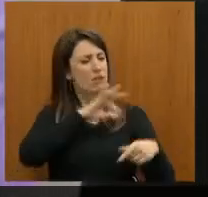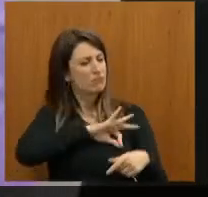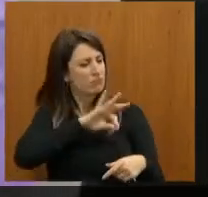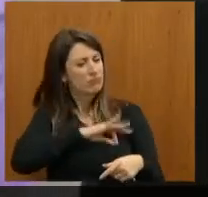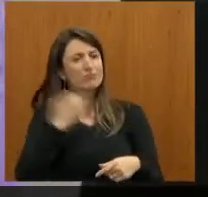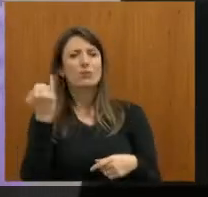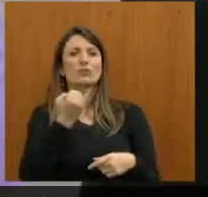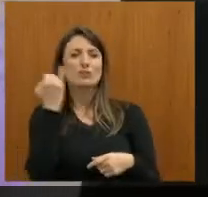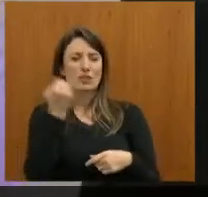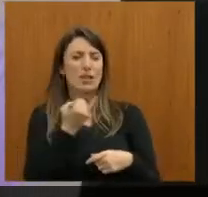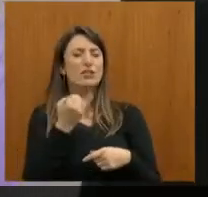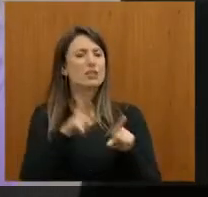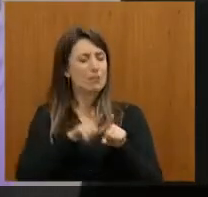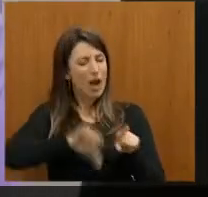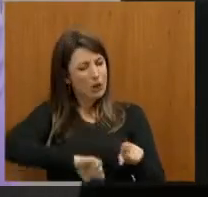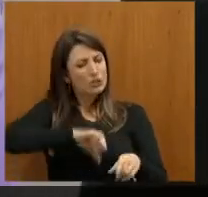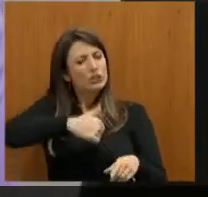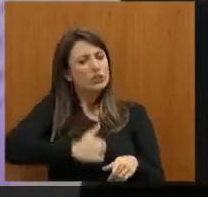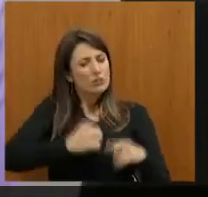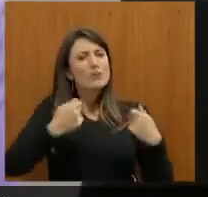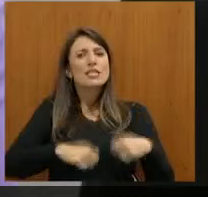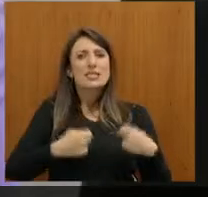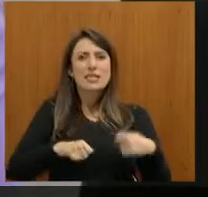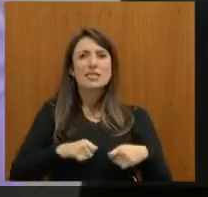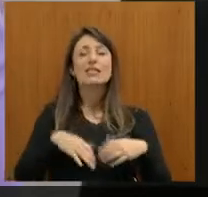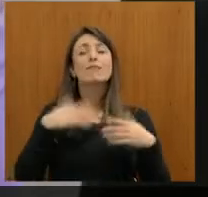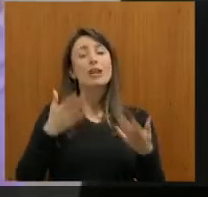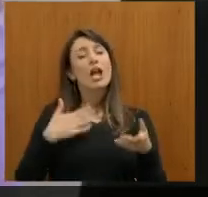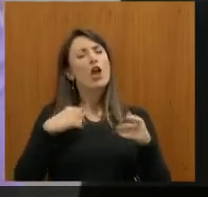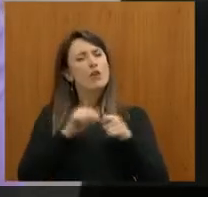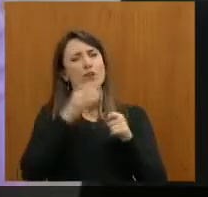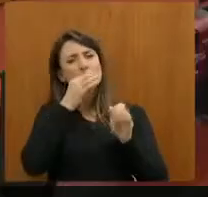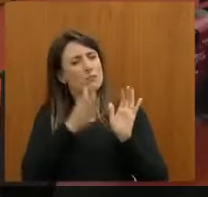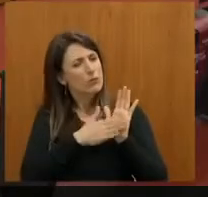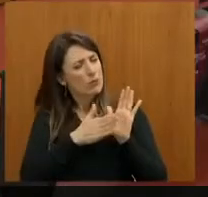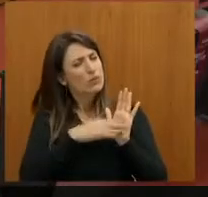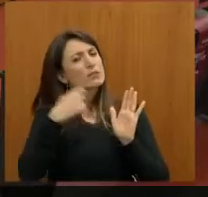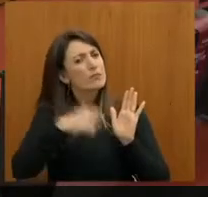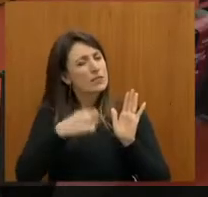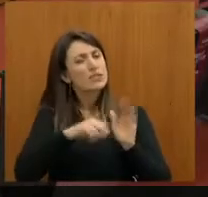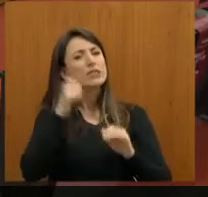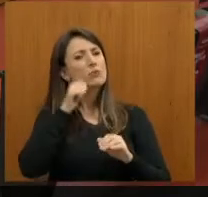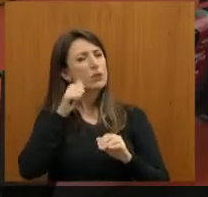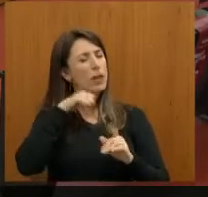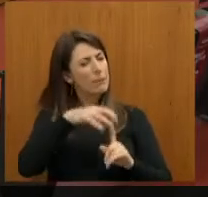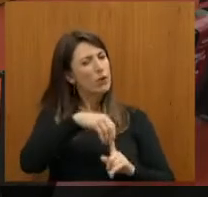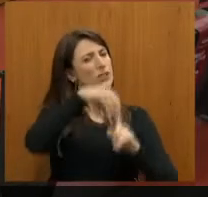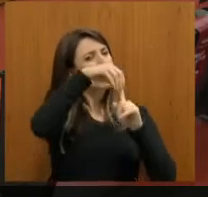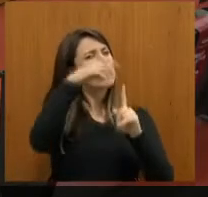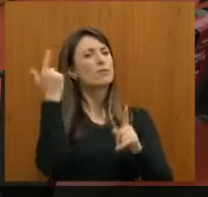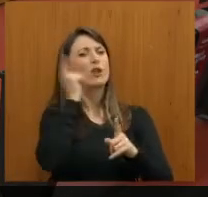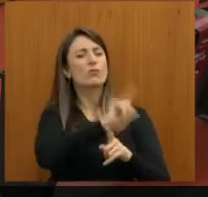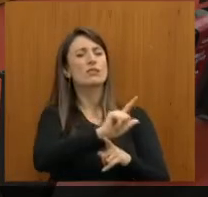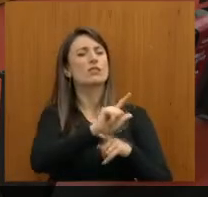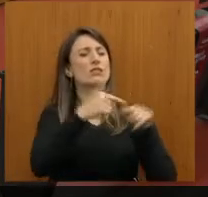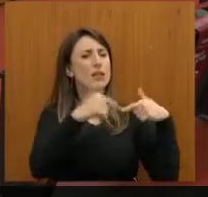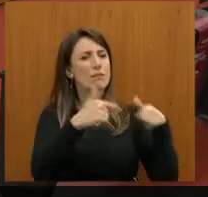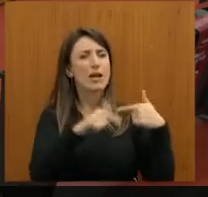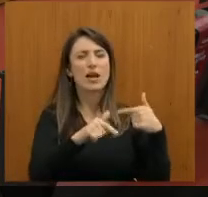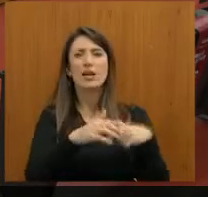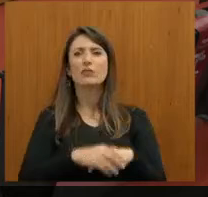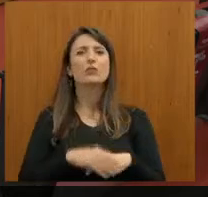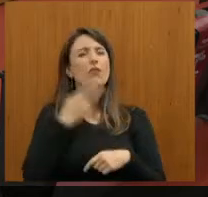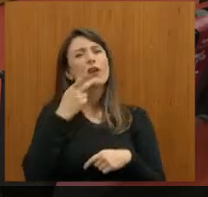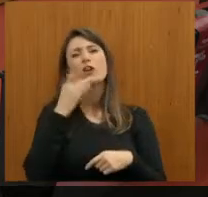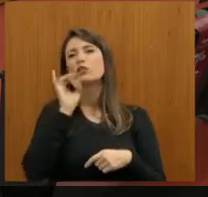proponho Doutor Juliano o que essas mulheres tenham prioridade para ter acesso ao emprego eu não estou falando aqui apenas